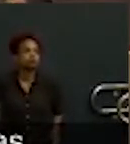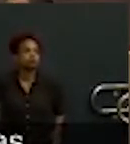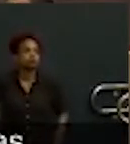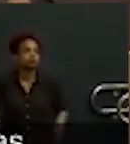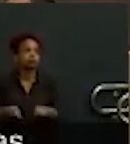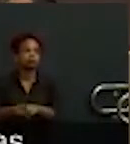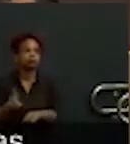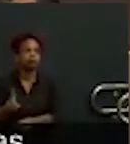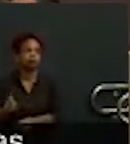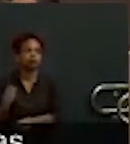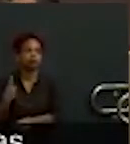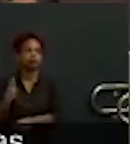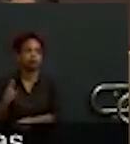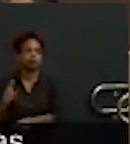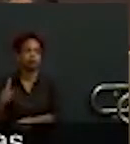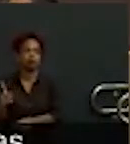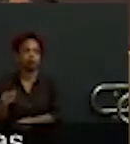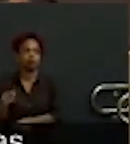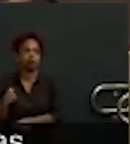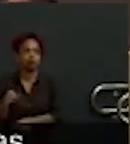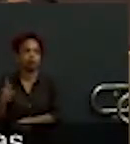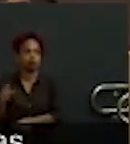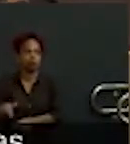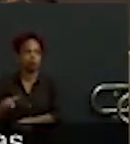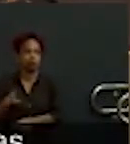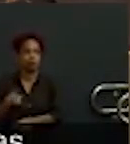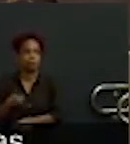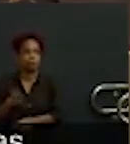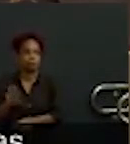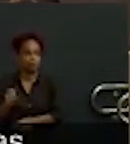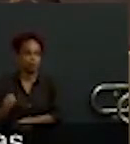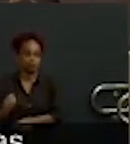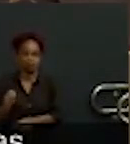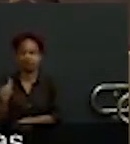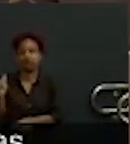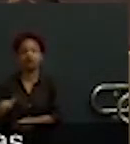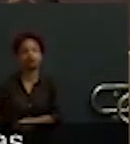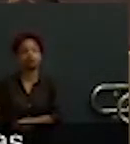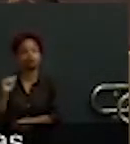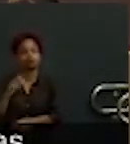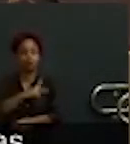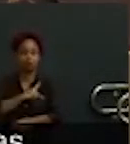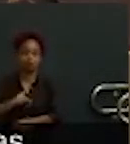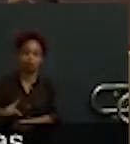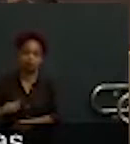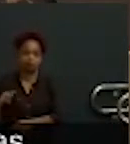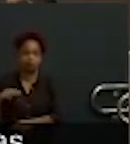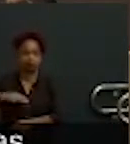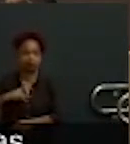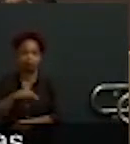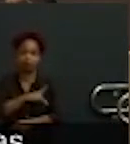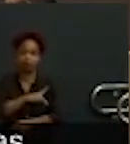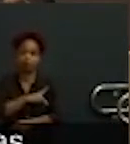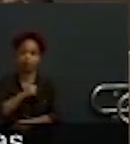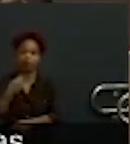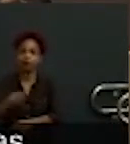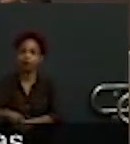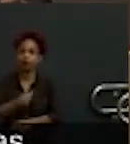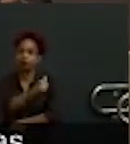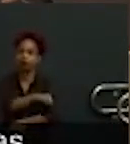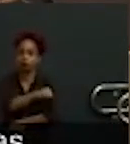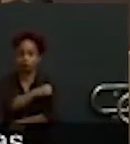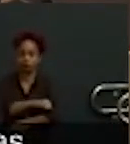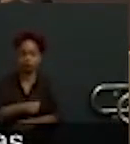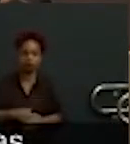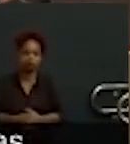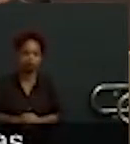Doutor Ertulei Laureano Matos, presidente da Associação do Ministério Público do Estado do Rio de